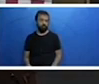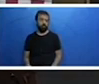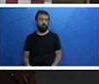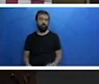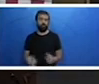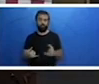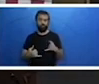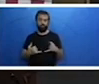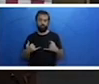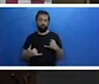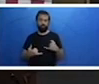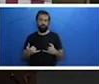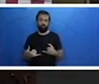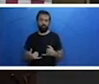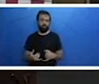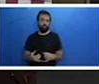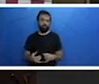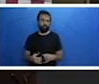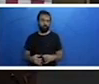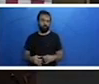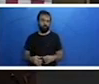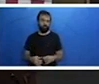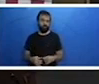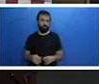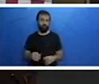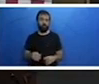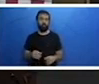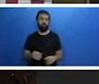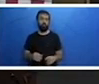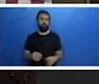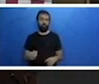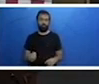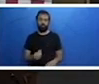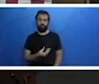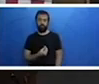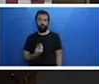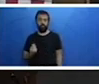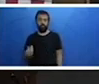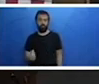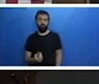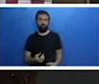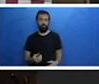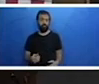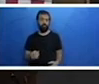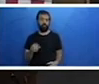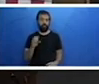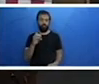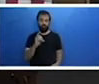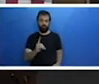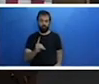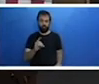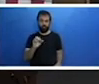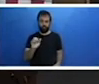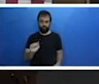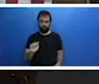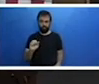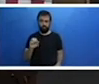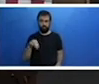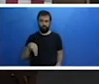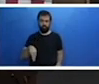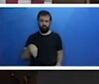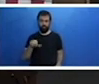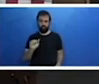jogo de damas, não podemos comer o S, hein? É damas. Não podemos falar dama, tá errado, é